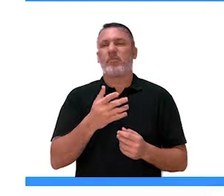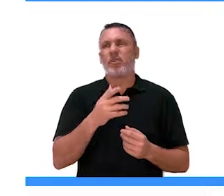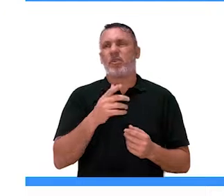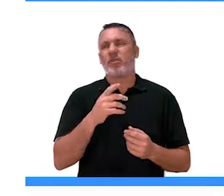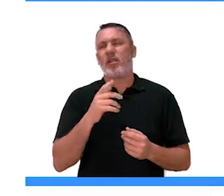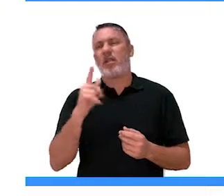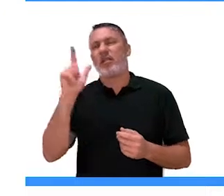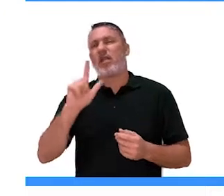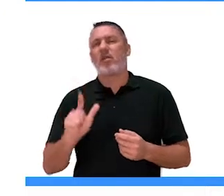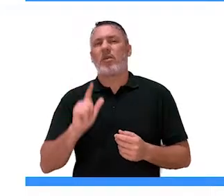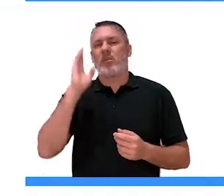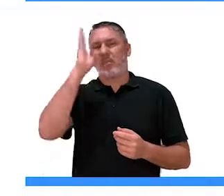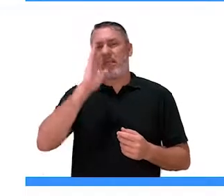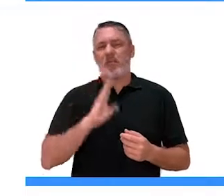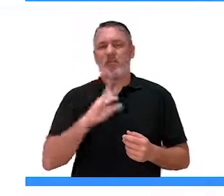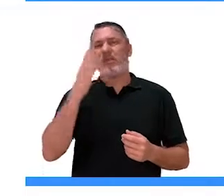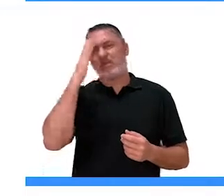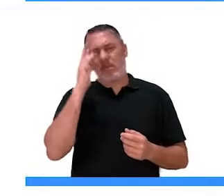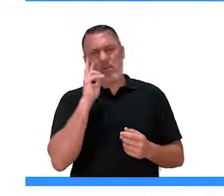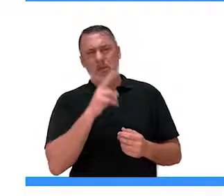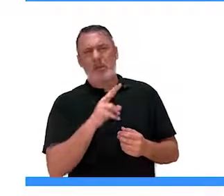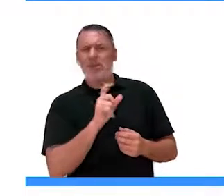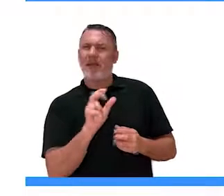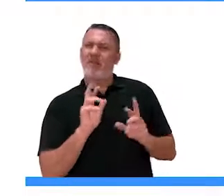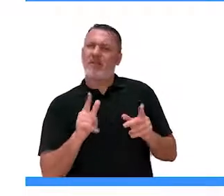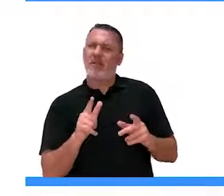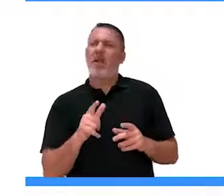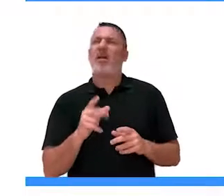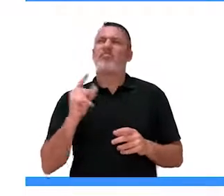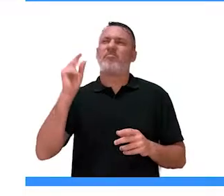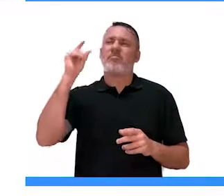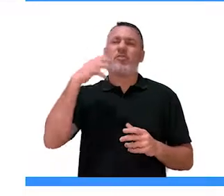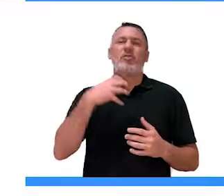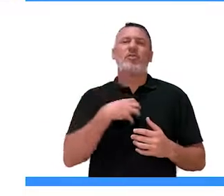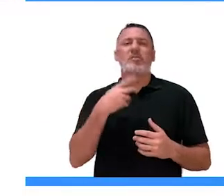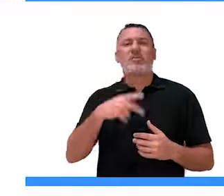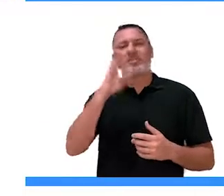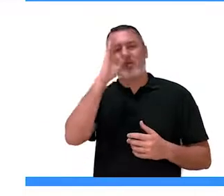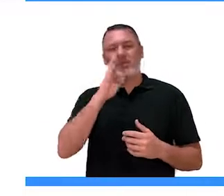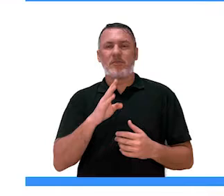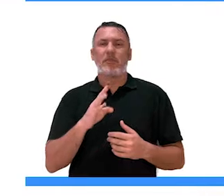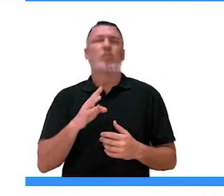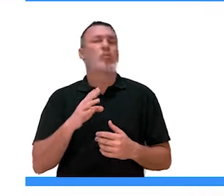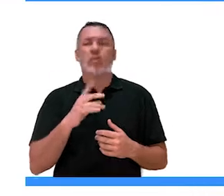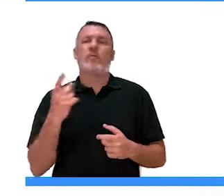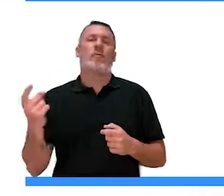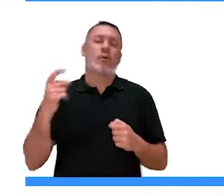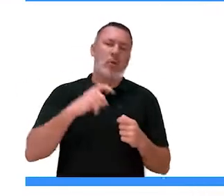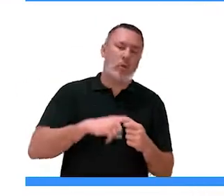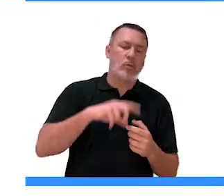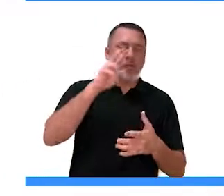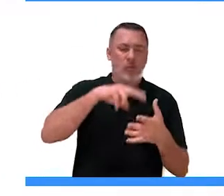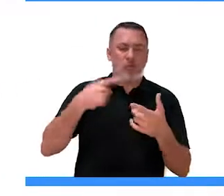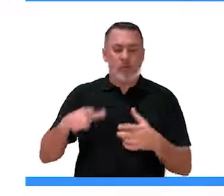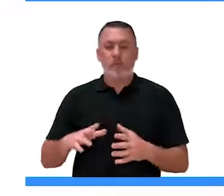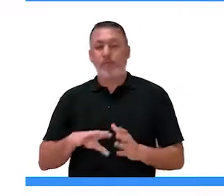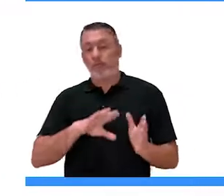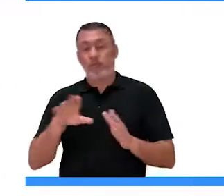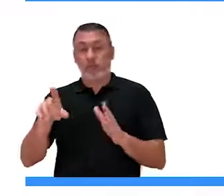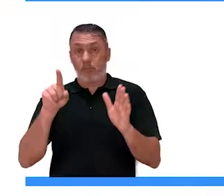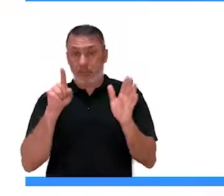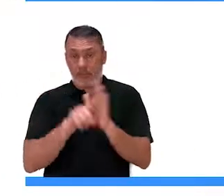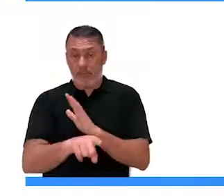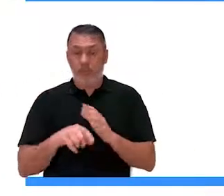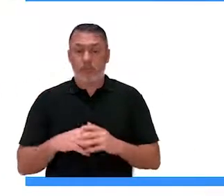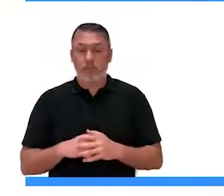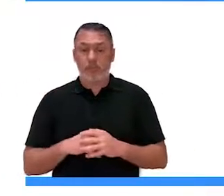brasileira. Por mais que você não entende, não tenha lido a obra, dá para responder. Aí você tem que voltar e compreender de novo. No texto, o